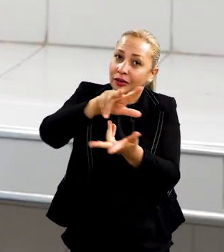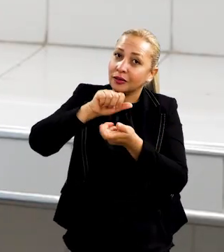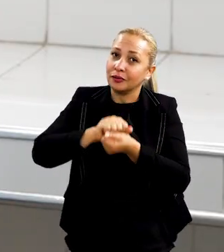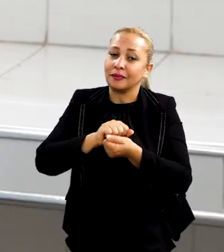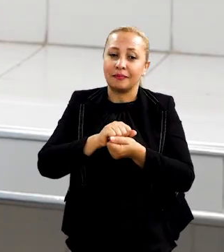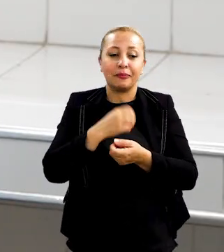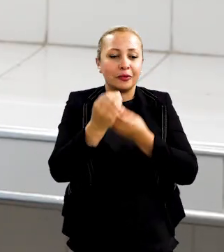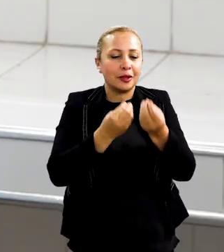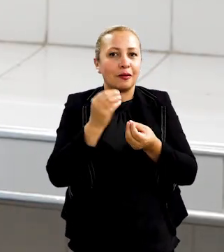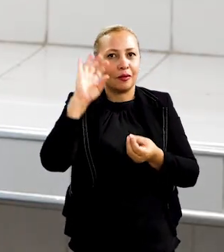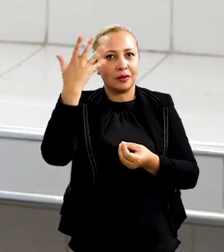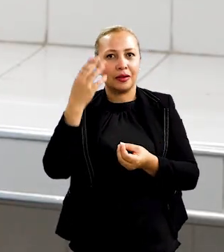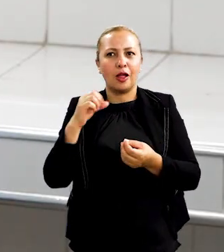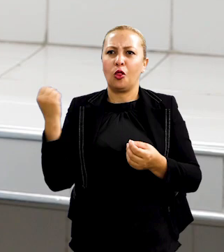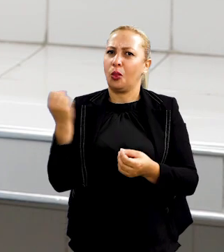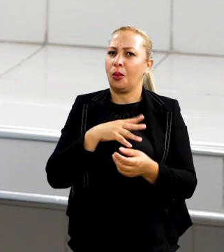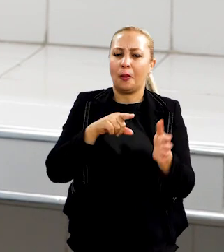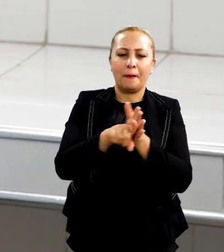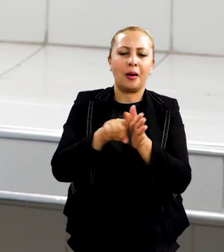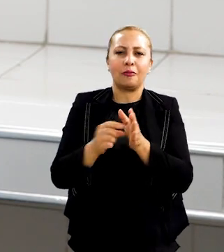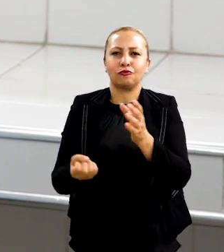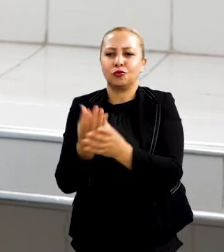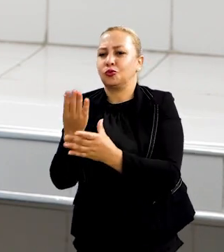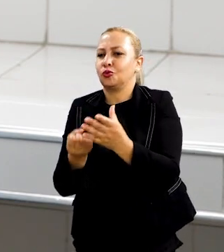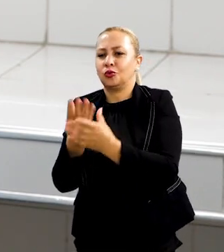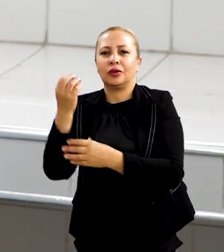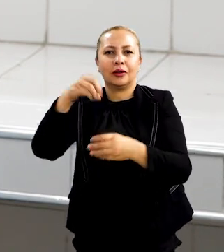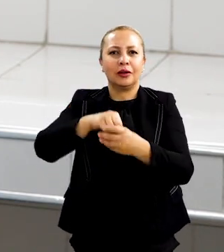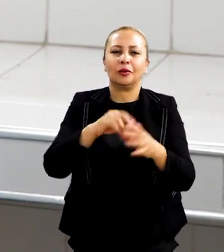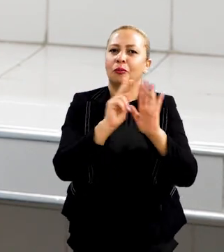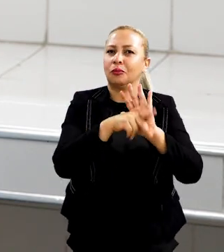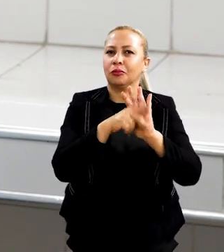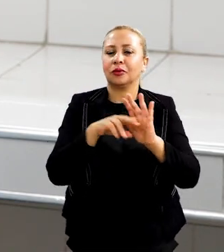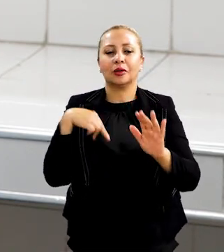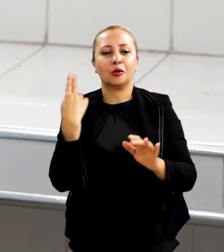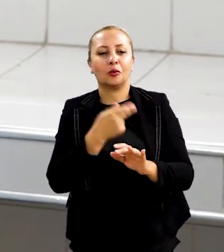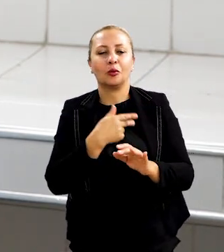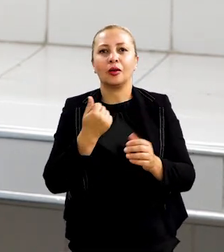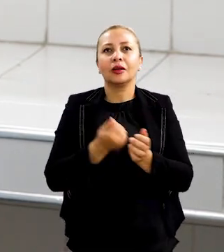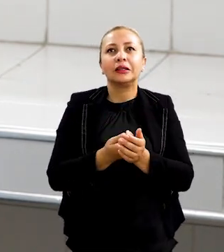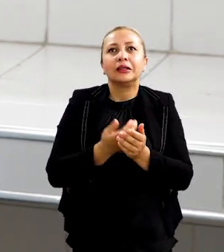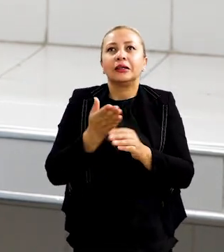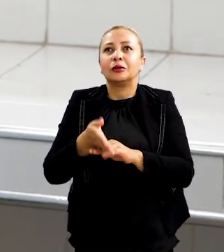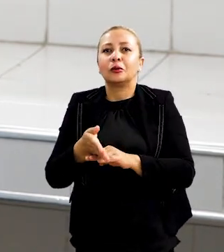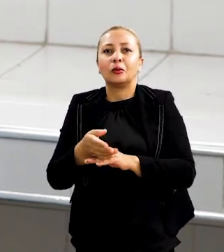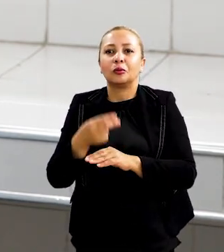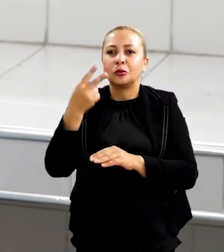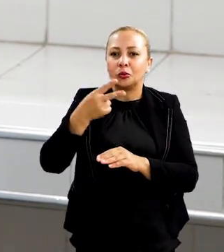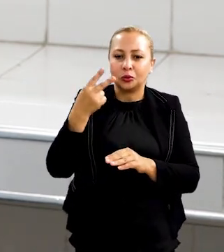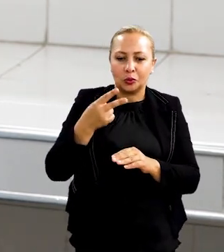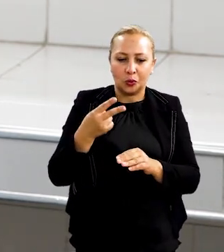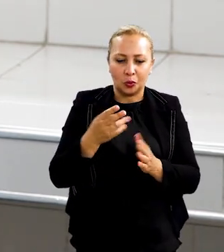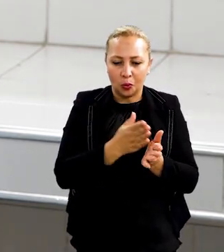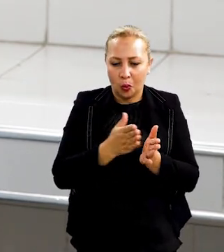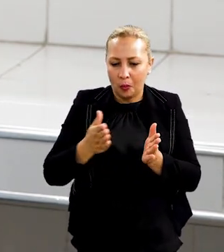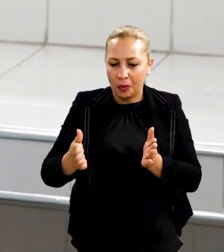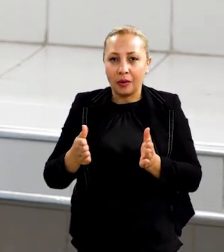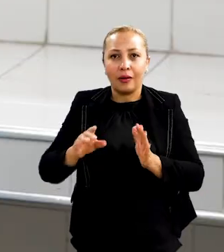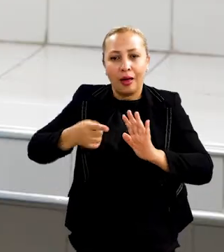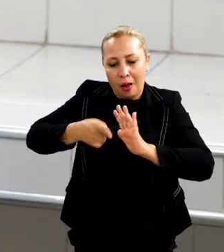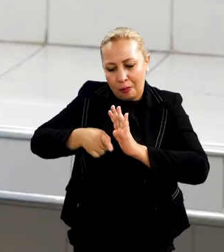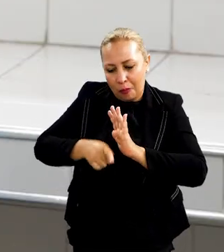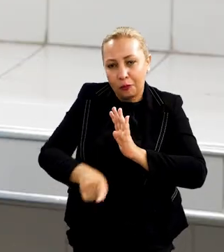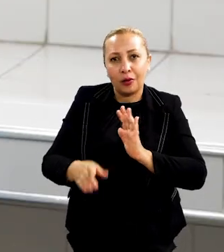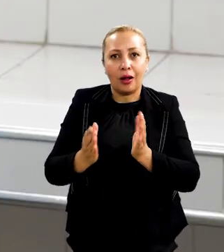acontecendo, novas perguntas foram surgindo dentro do projeto. Então a gente entrou em uma segunda fase, que é